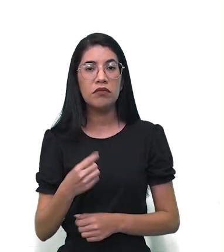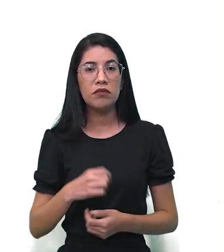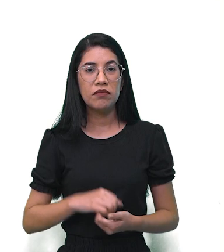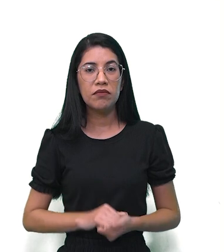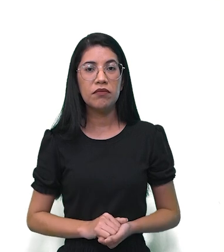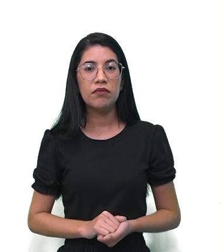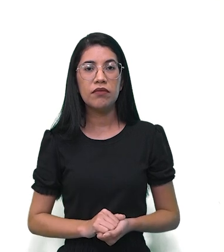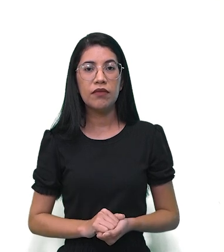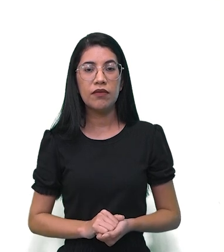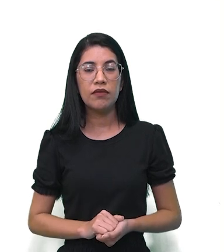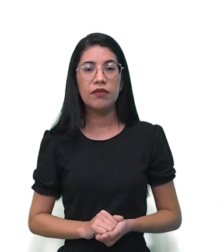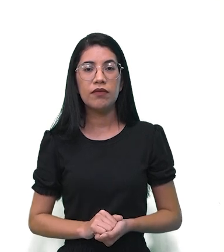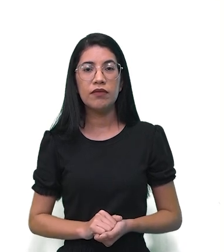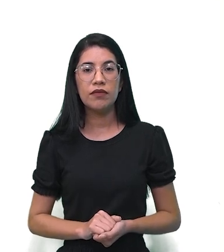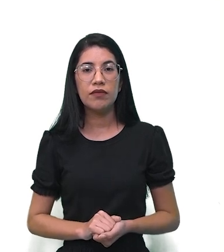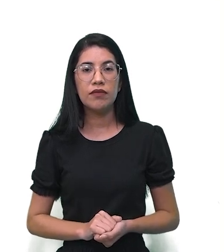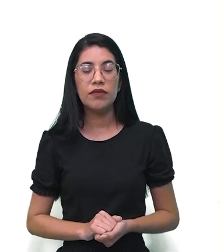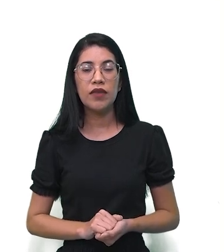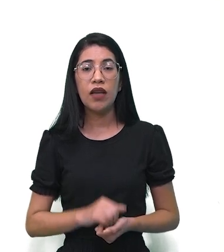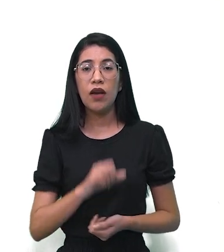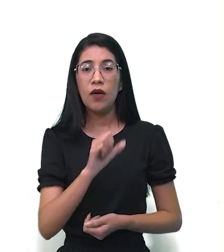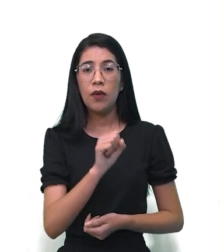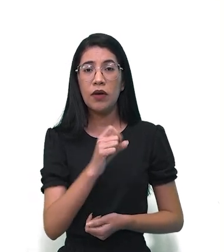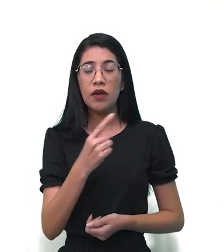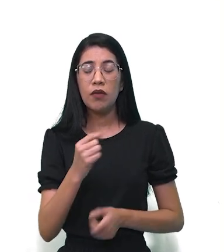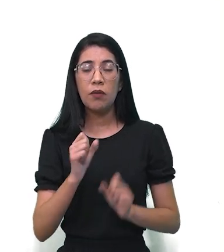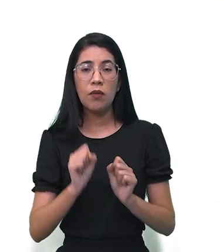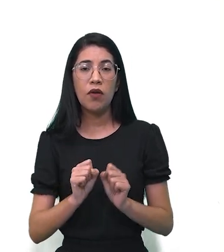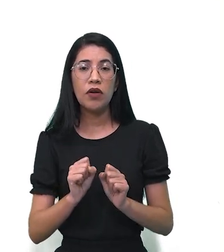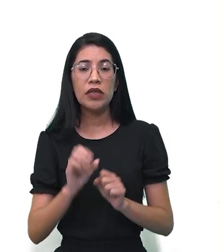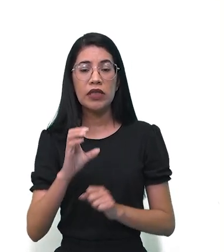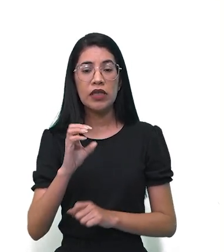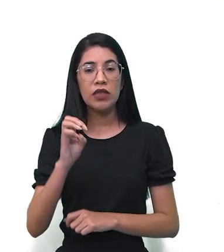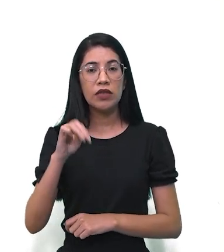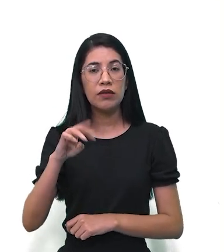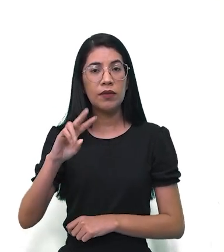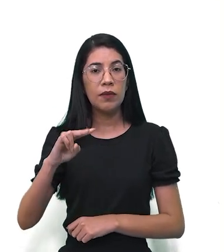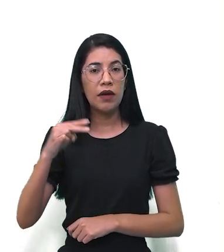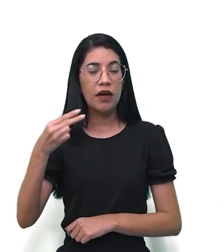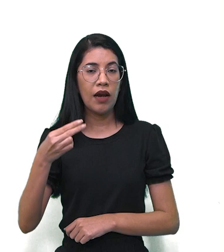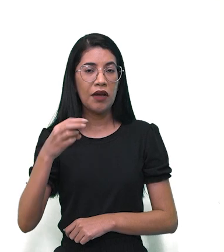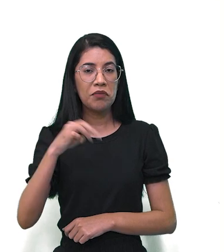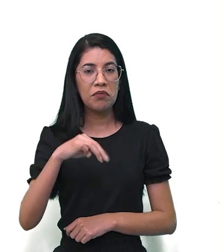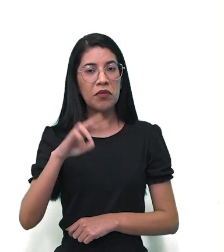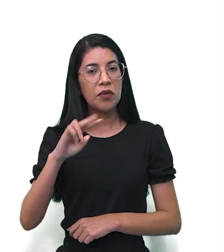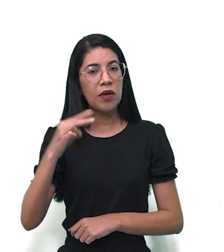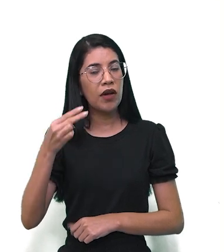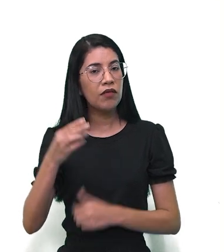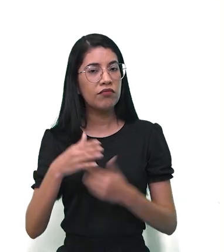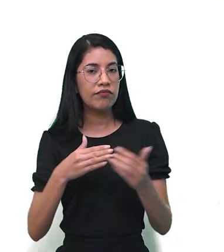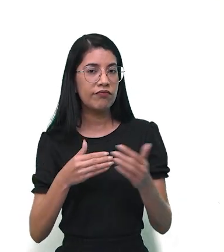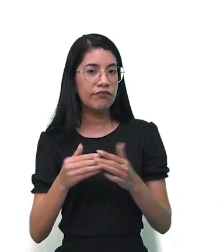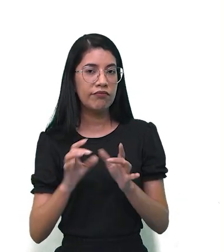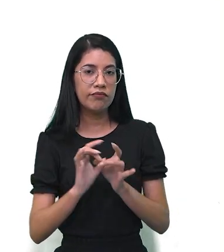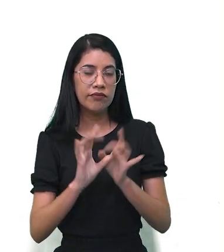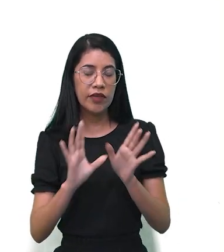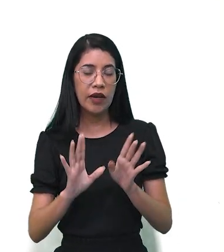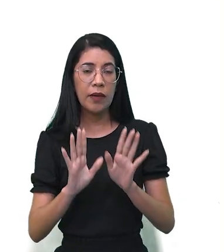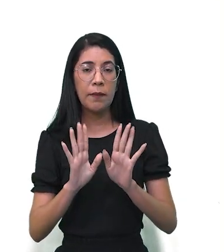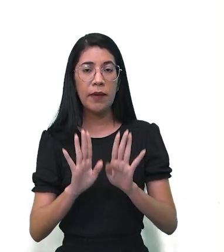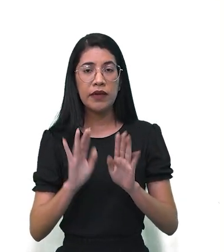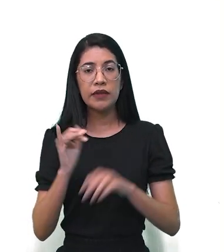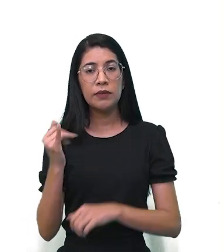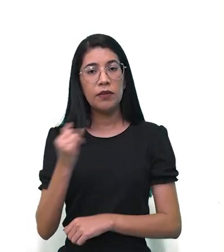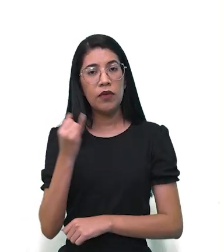81, tá? 81 pode ser centímetro quadrado, pode ser metro quadrado, não importa, tá? O que importa é que nós